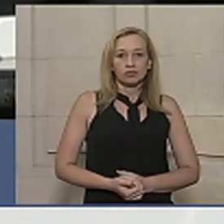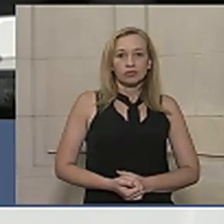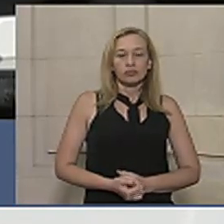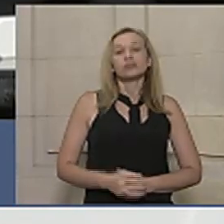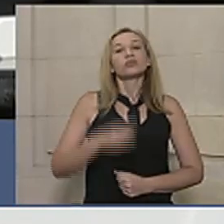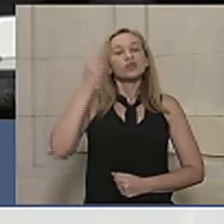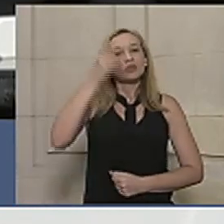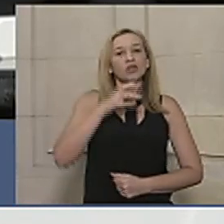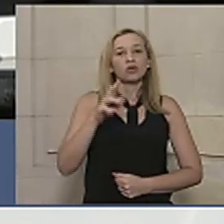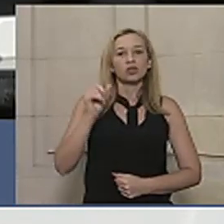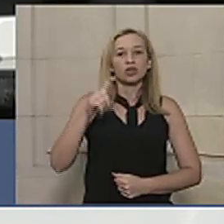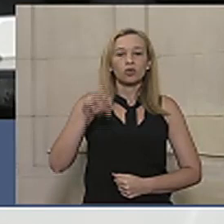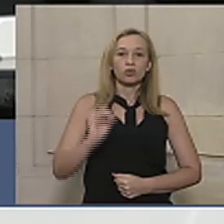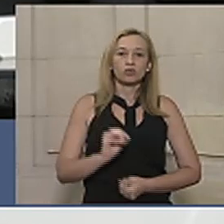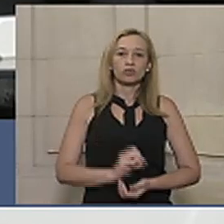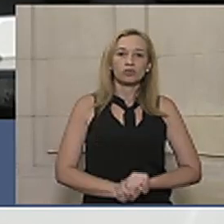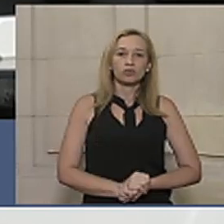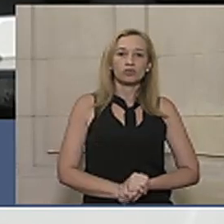deputado Rodrigo Amorim.